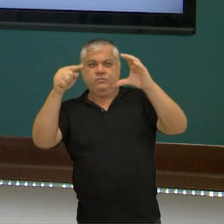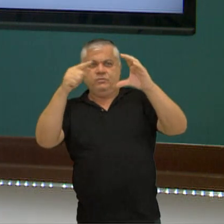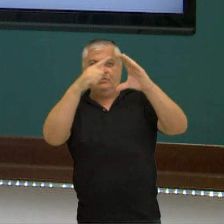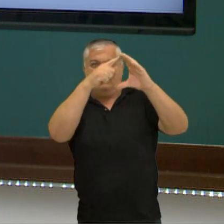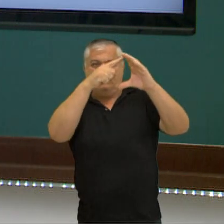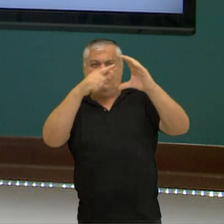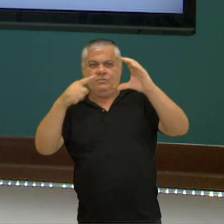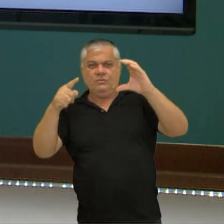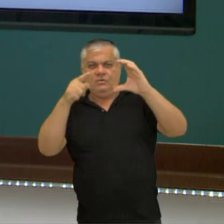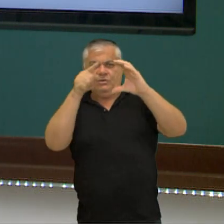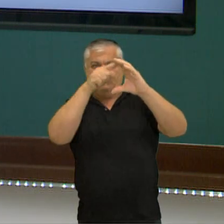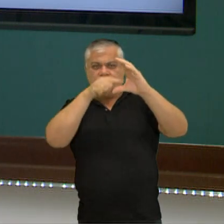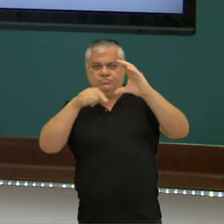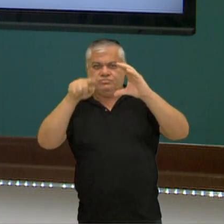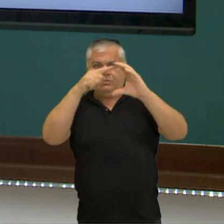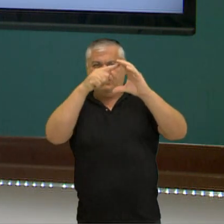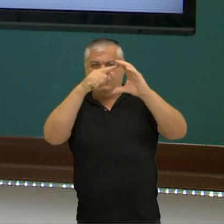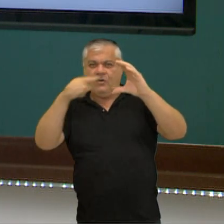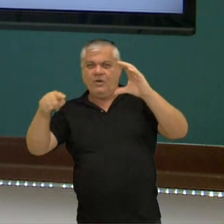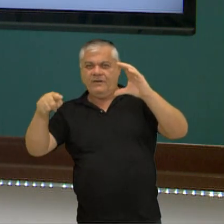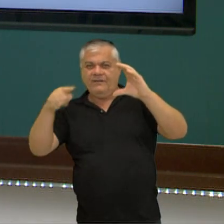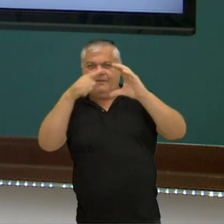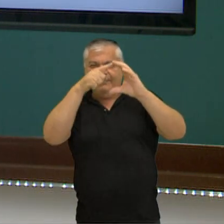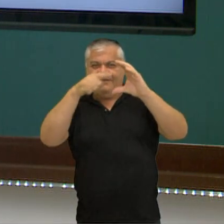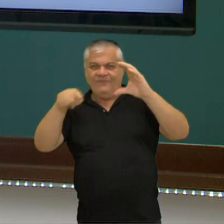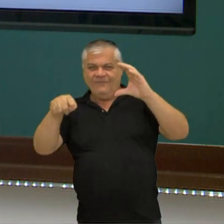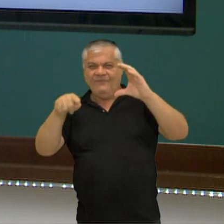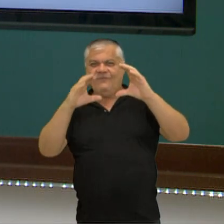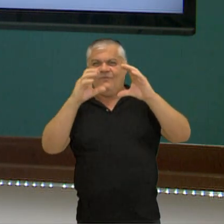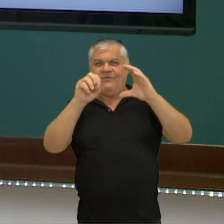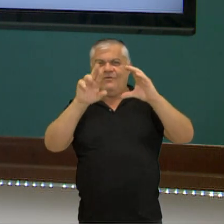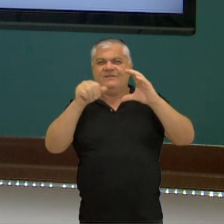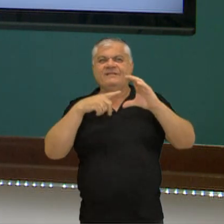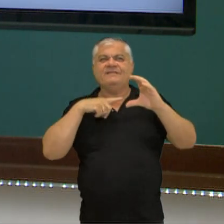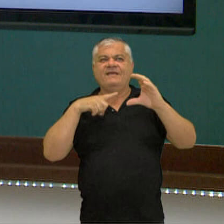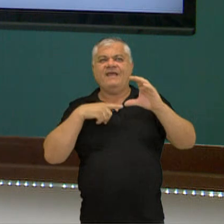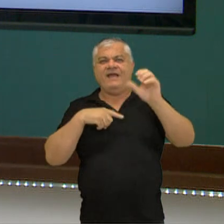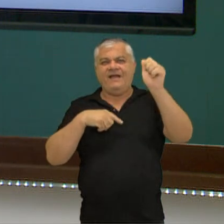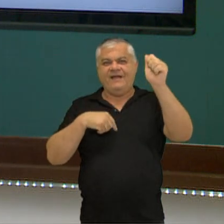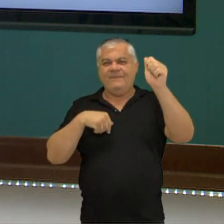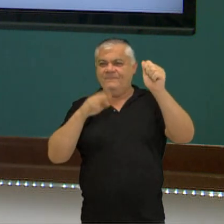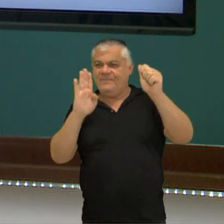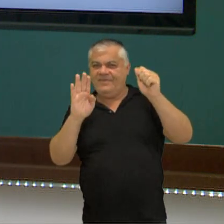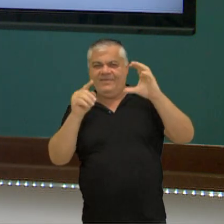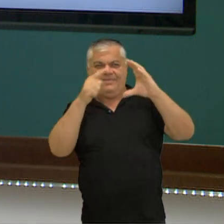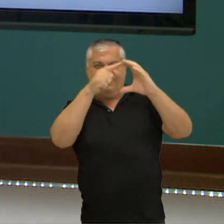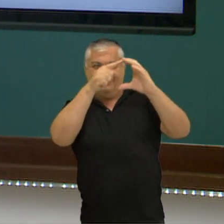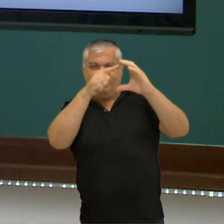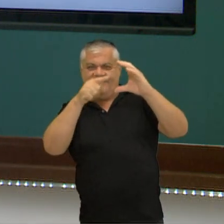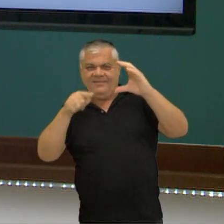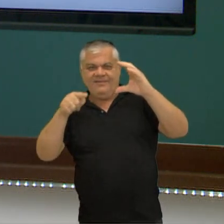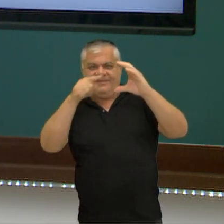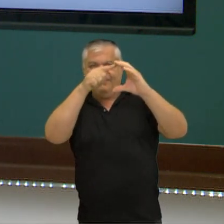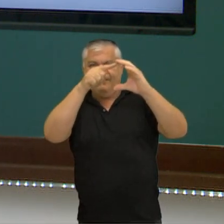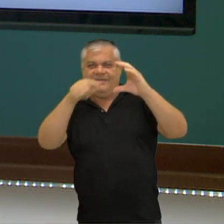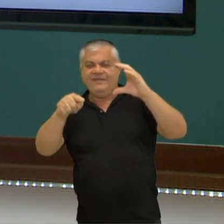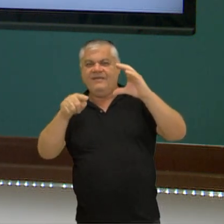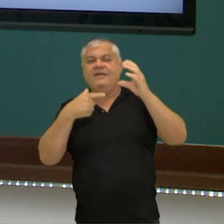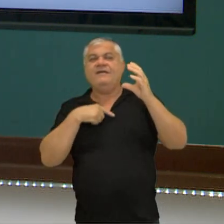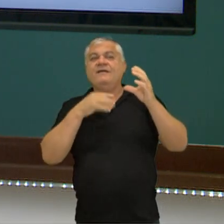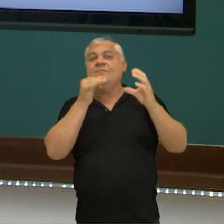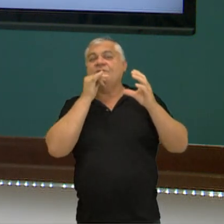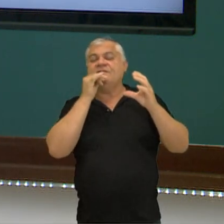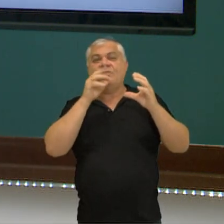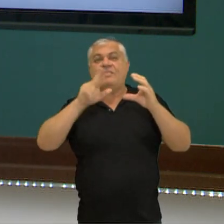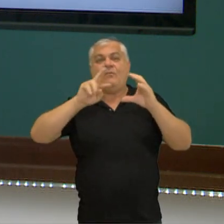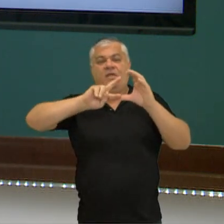temos um corte, por exemplo, como aqui, que em dois pontos da circunferência e que não seja